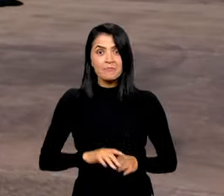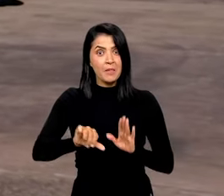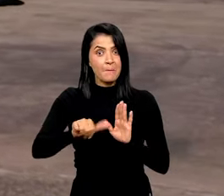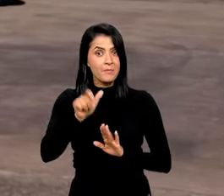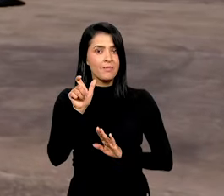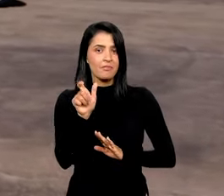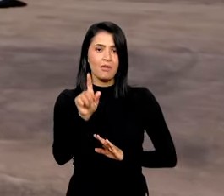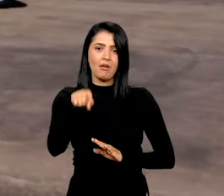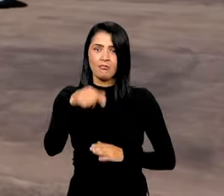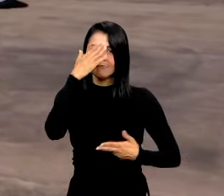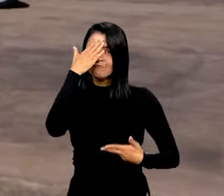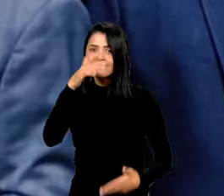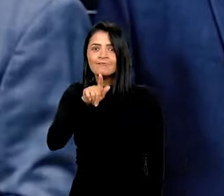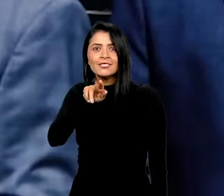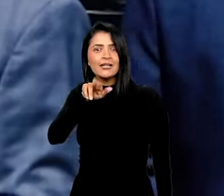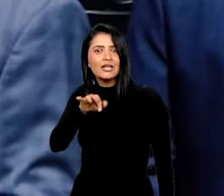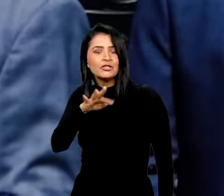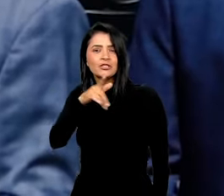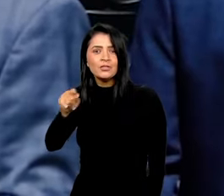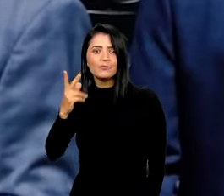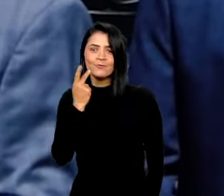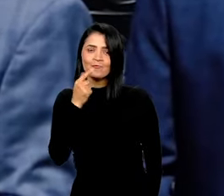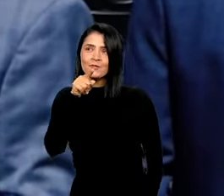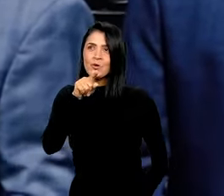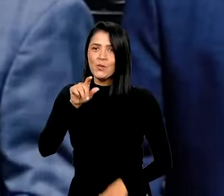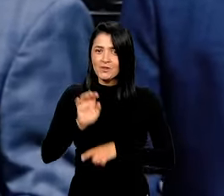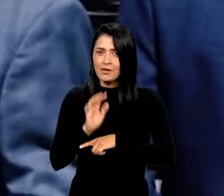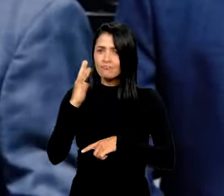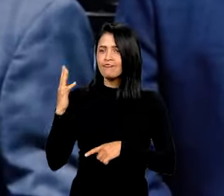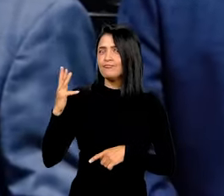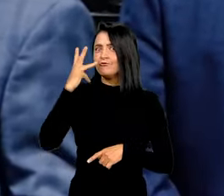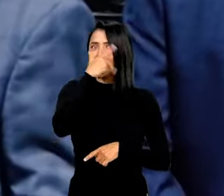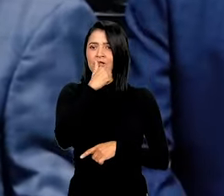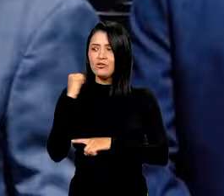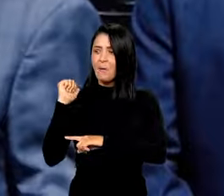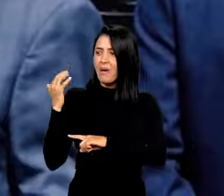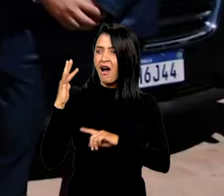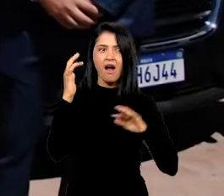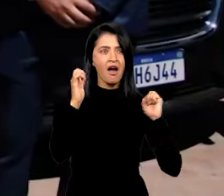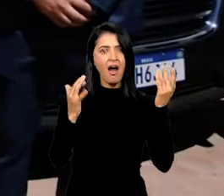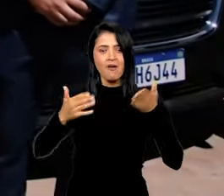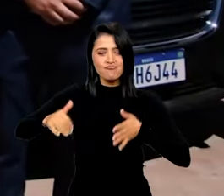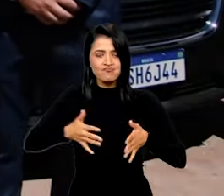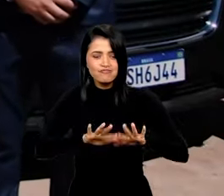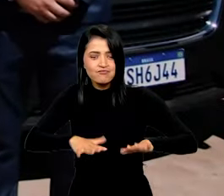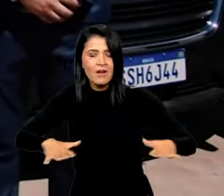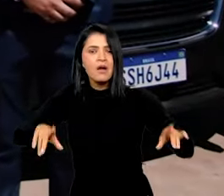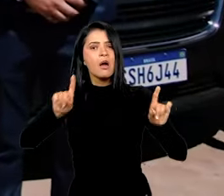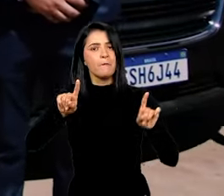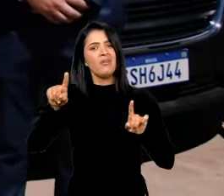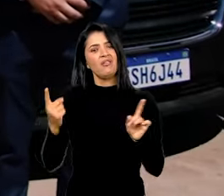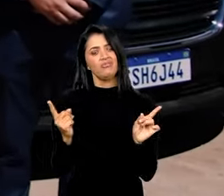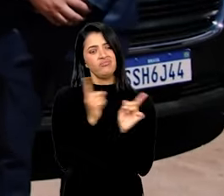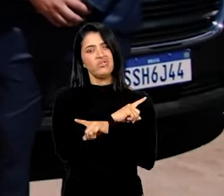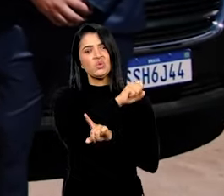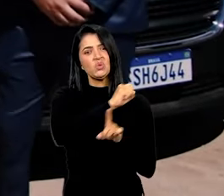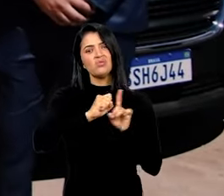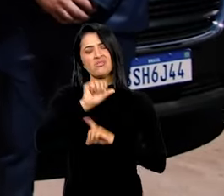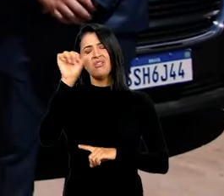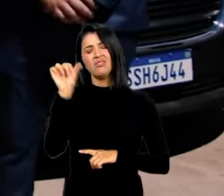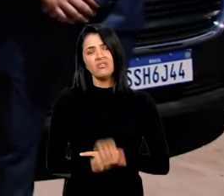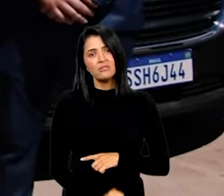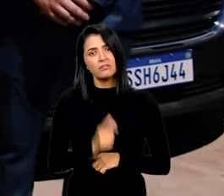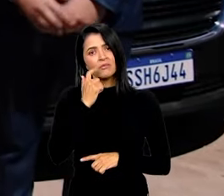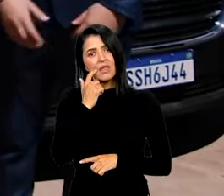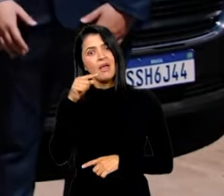Primeira palavra é gratidão. Alagoas é um estado bonito do ponto de vista da natureza, mas com a contradição social enorme.